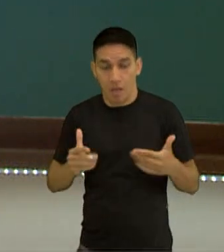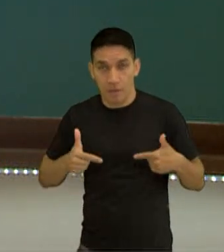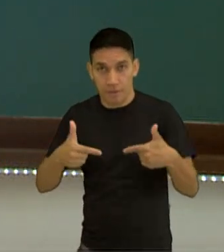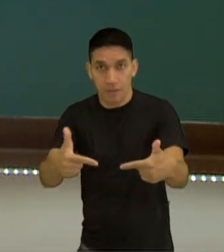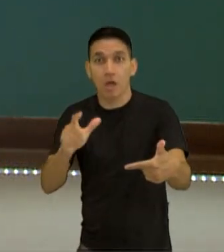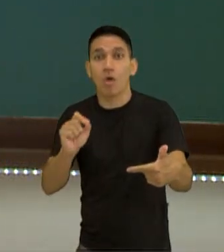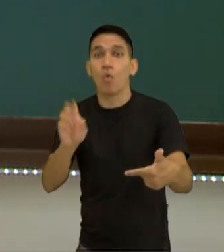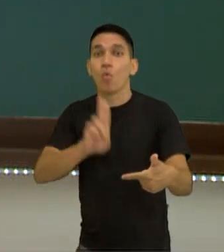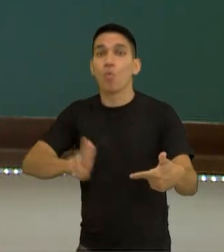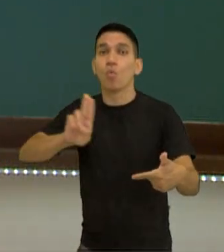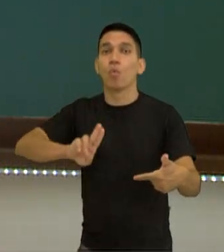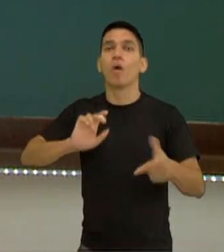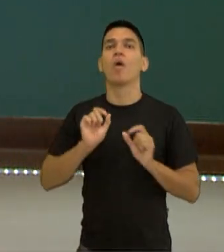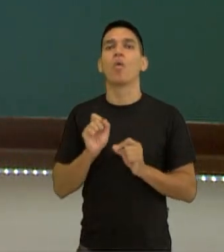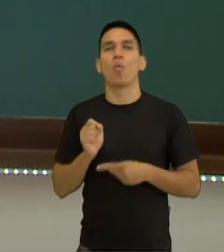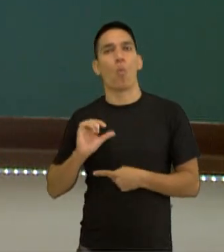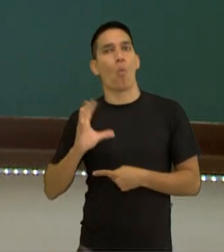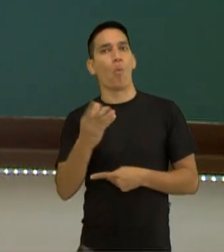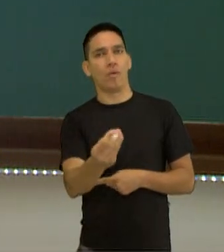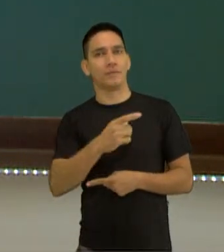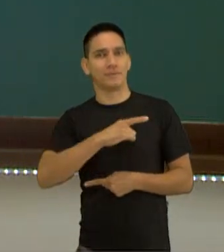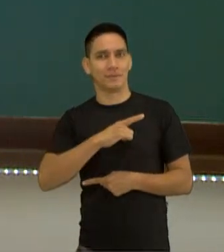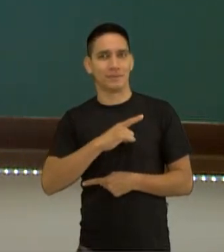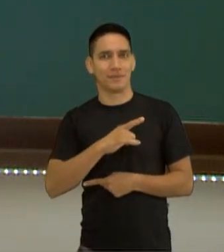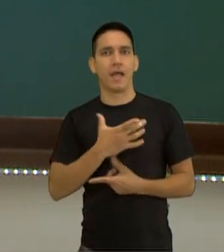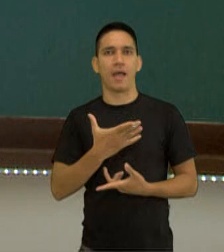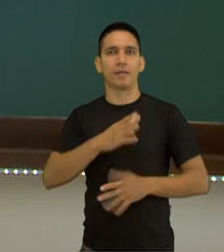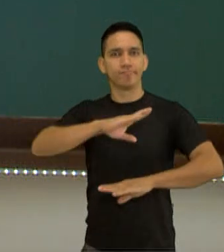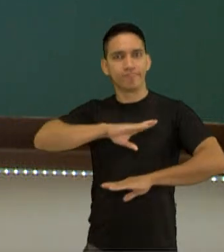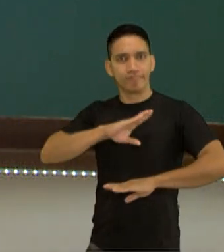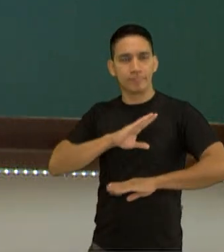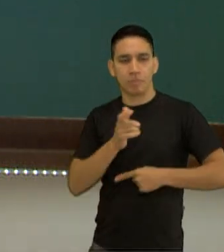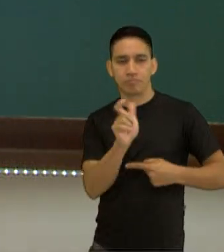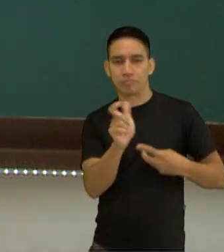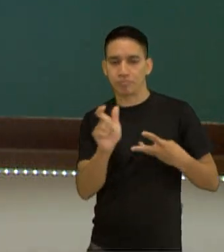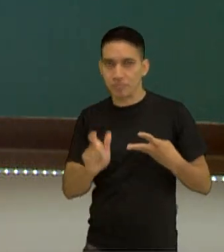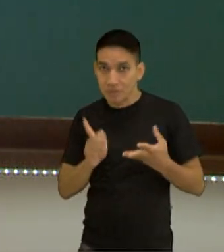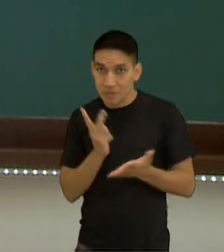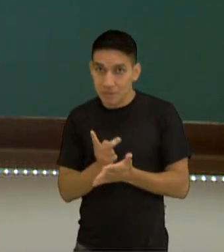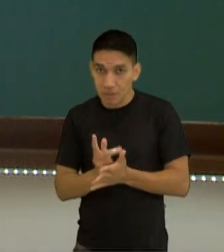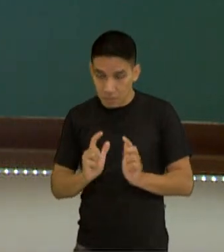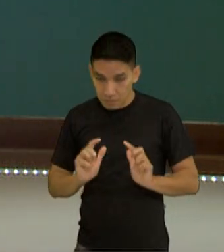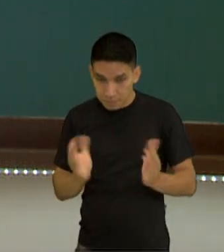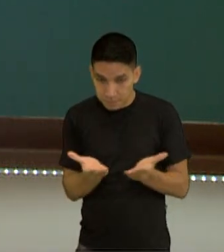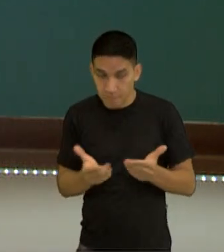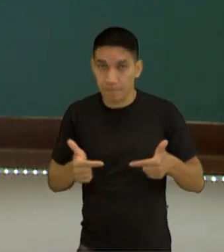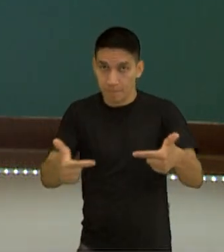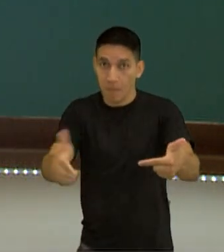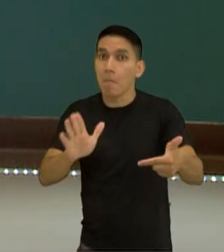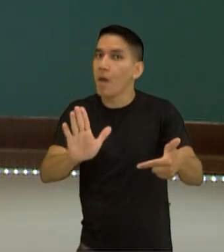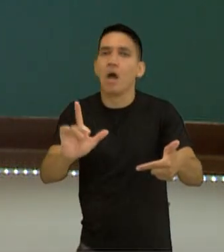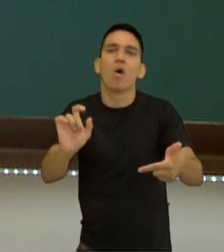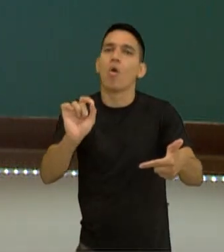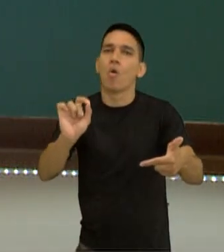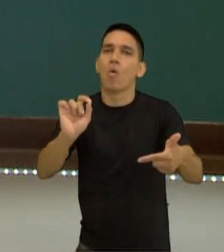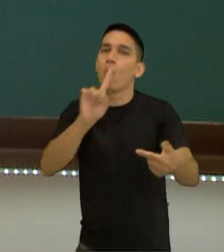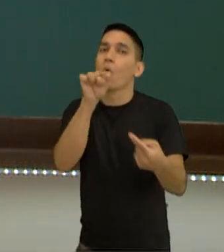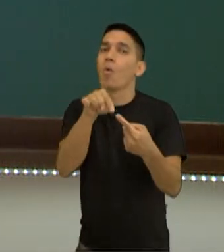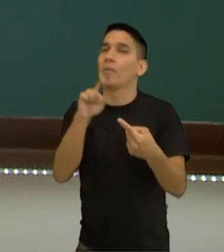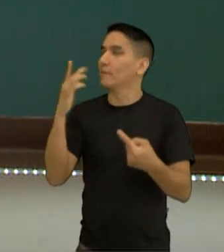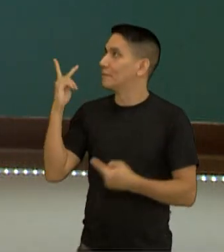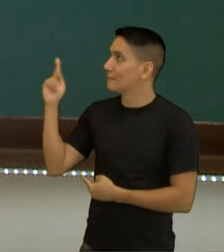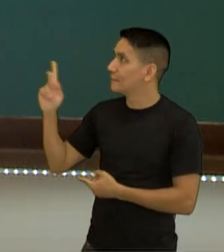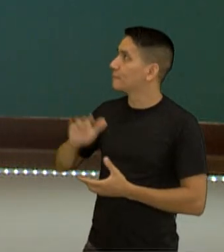is used in all sentences. Todas as frases nós temos ali destacado o presente contínuo. Mas a intenção dele é